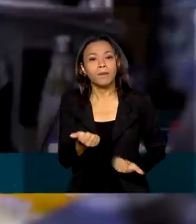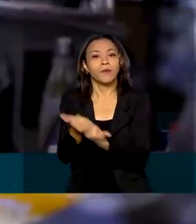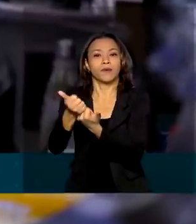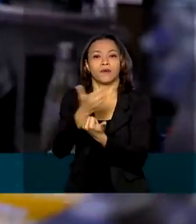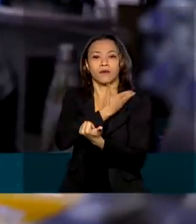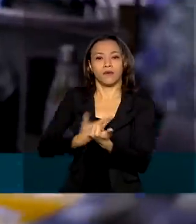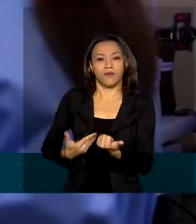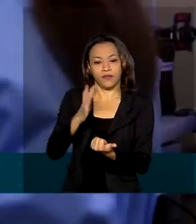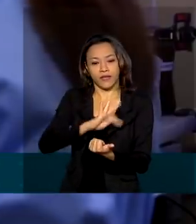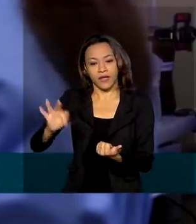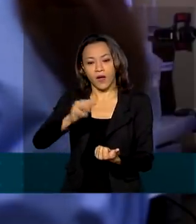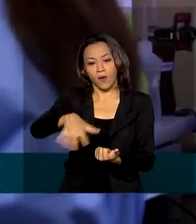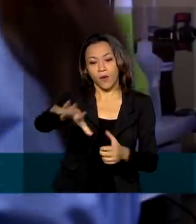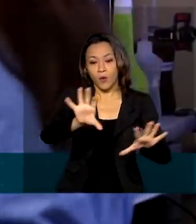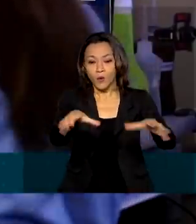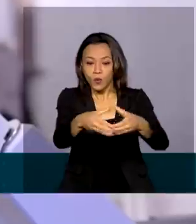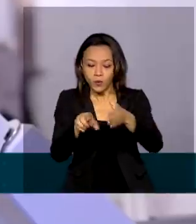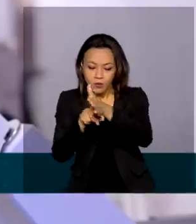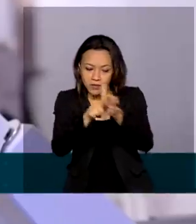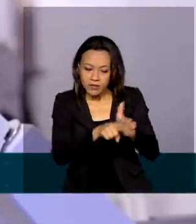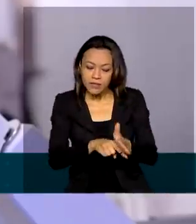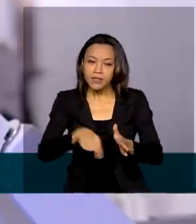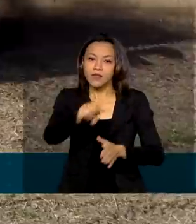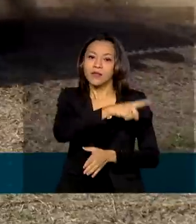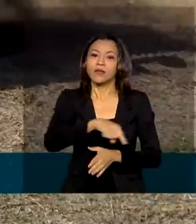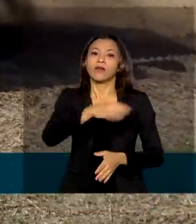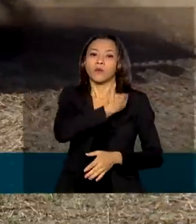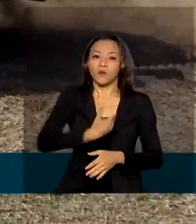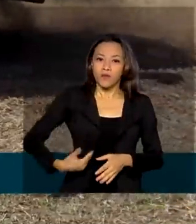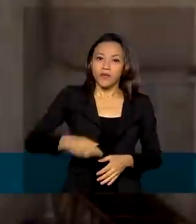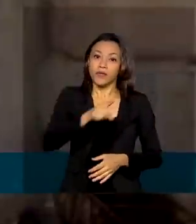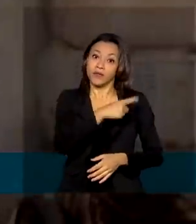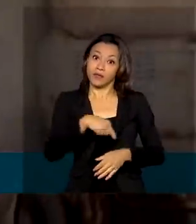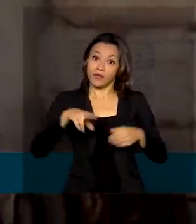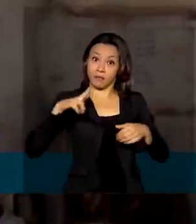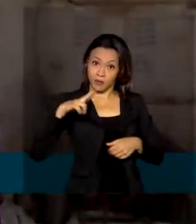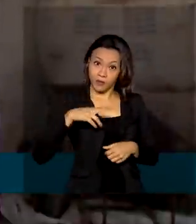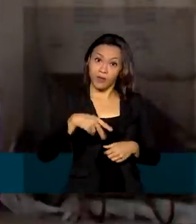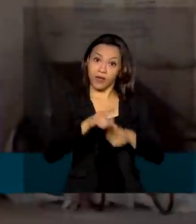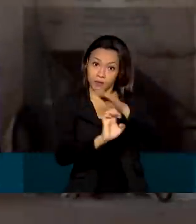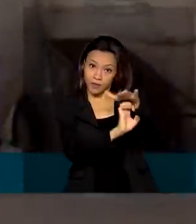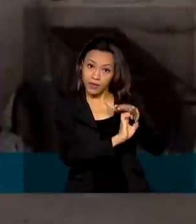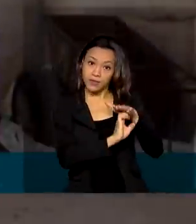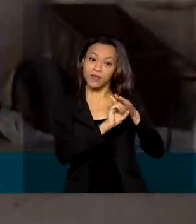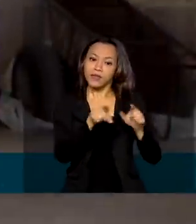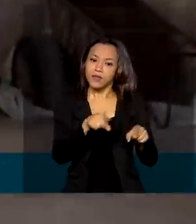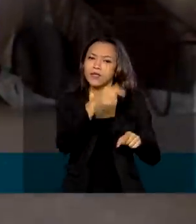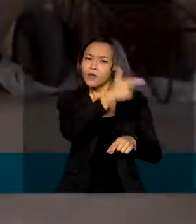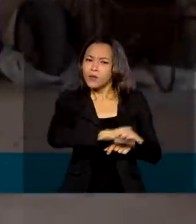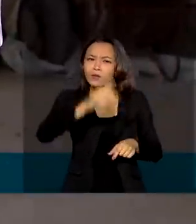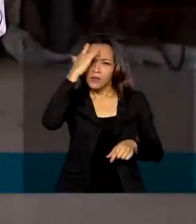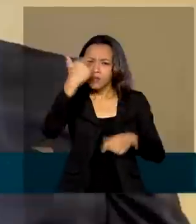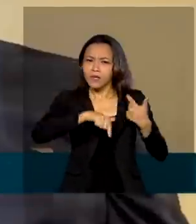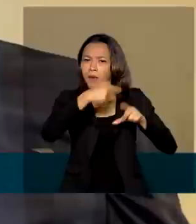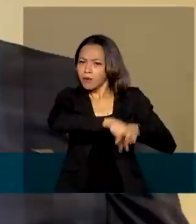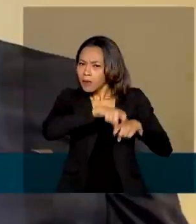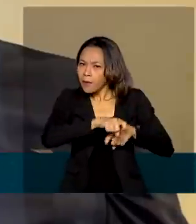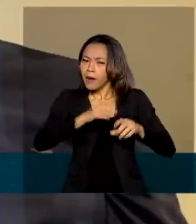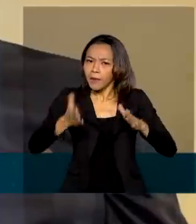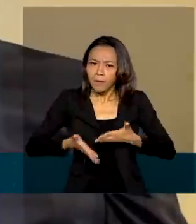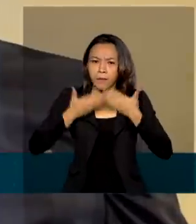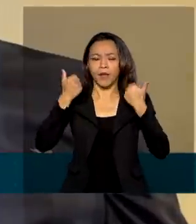governo federal cientistas empresas públicas e privadas e produtores para o desenvolvimento de tecnologias